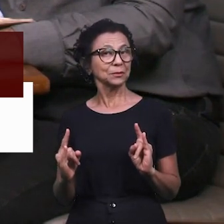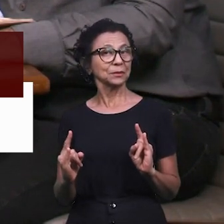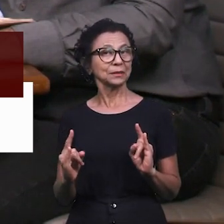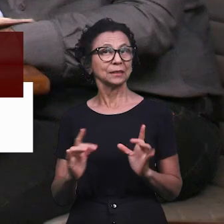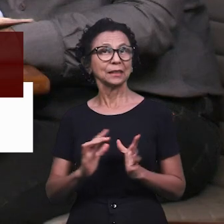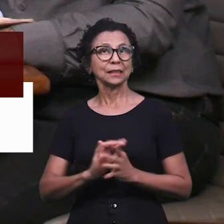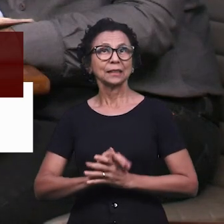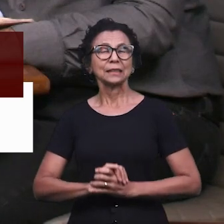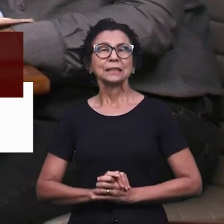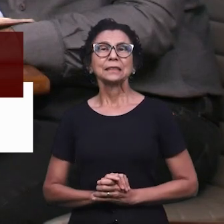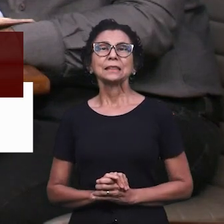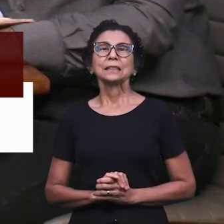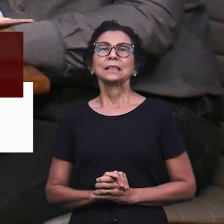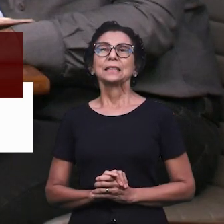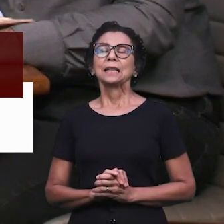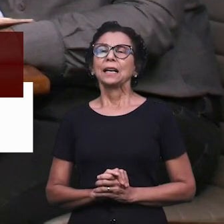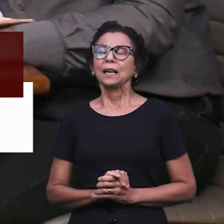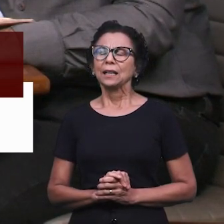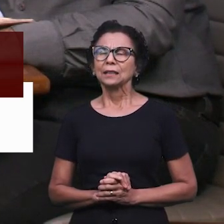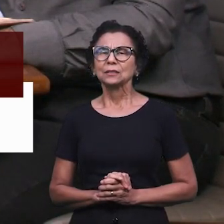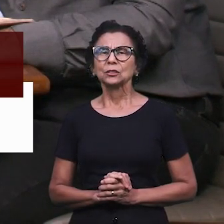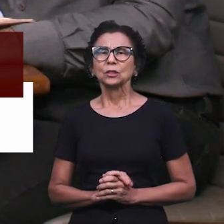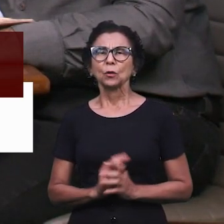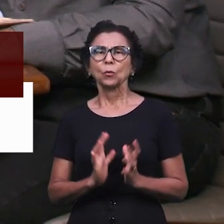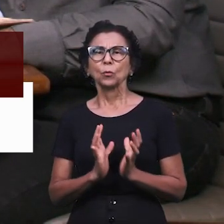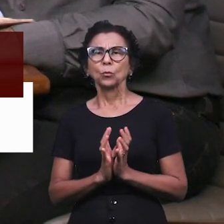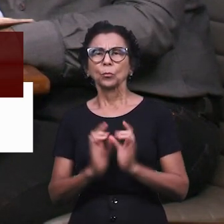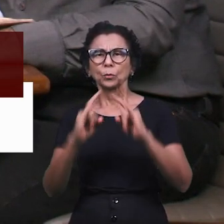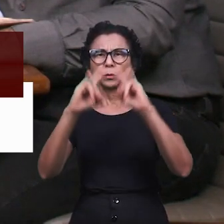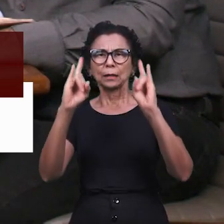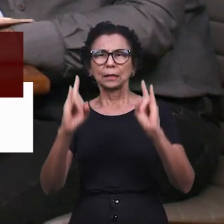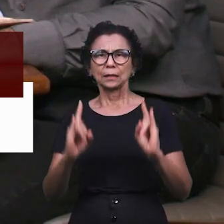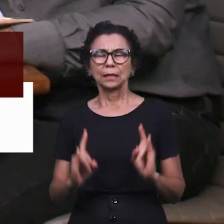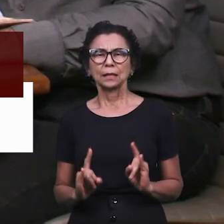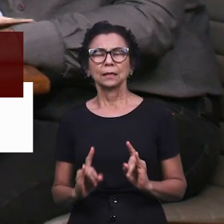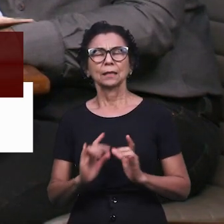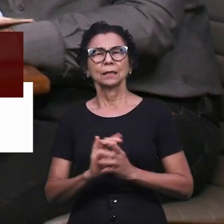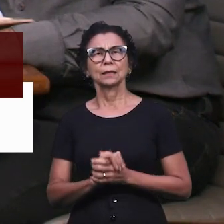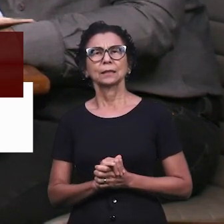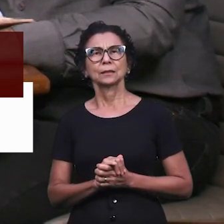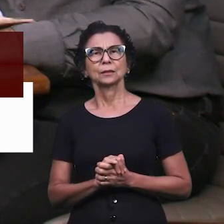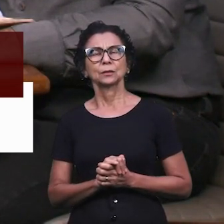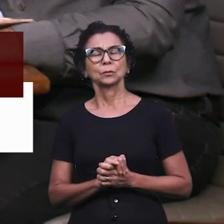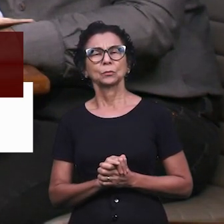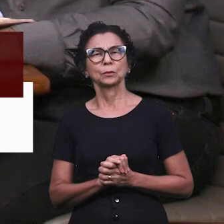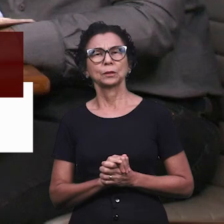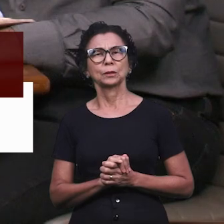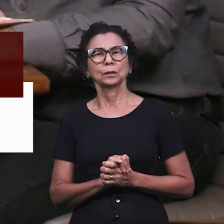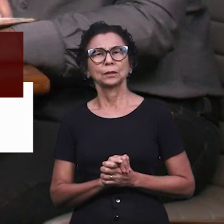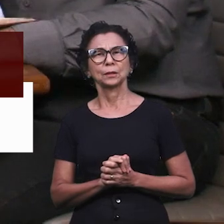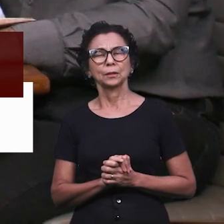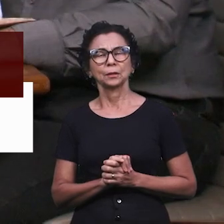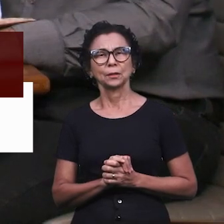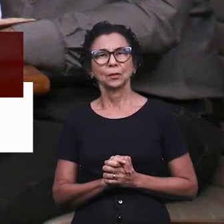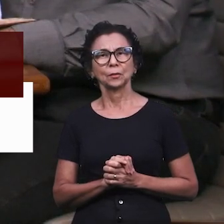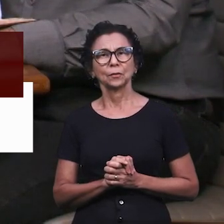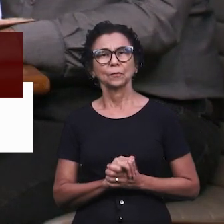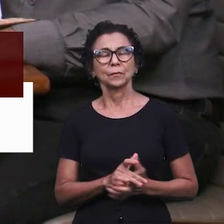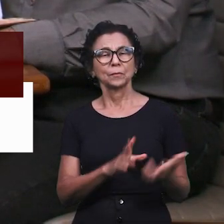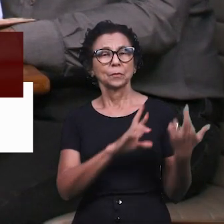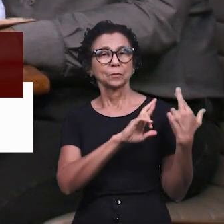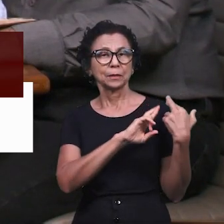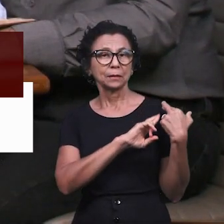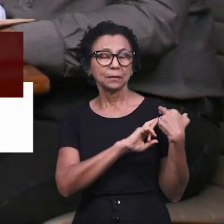ministério daqueles que iriam carregar o tabernáculo, daqueles que iam de fato entrar, no santuário para ministrar. Então o